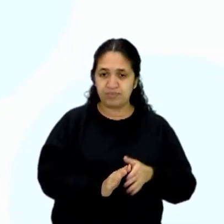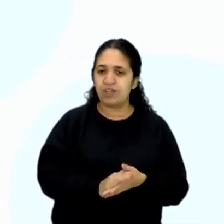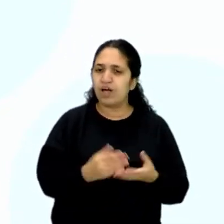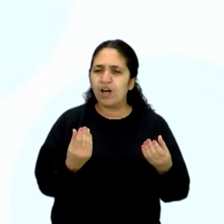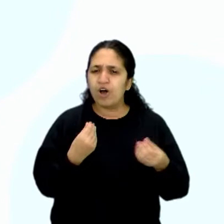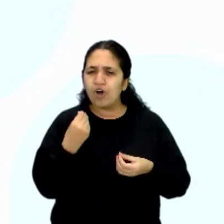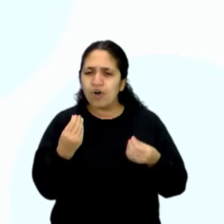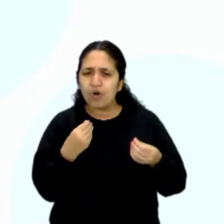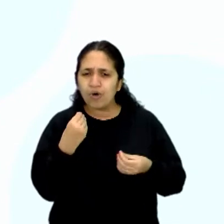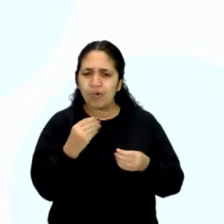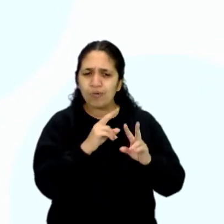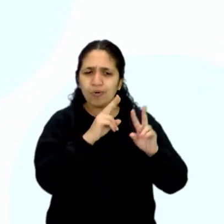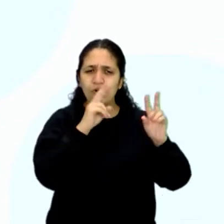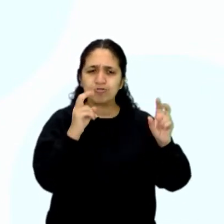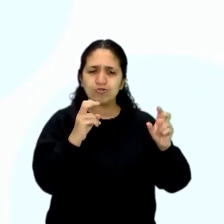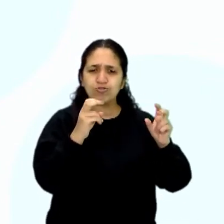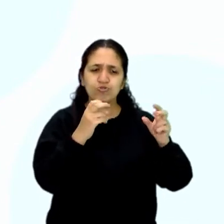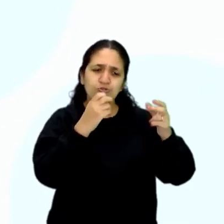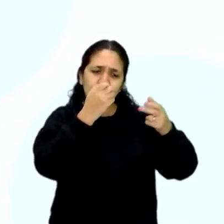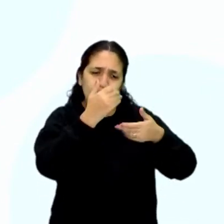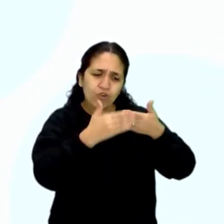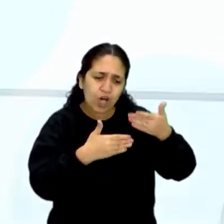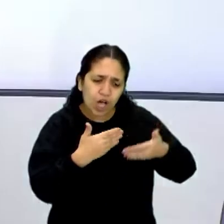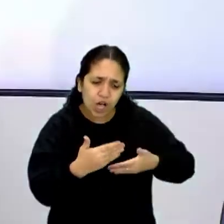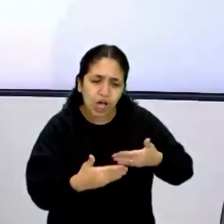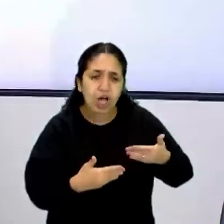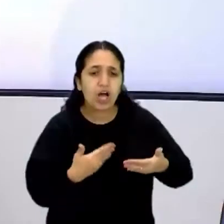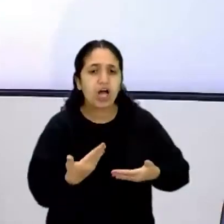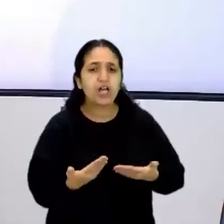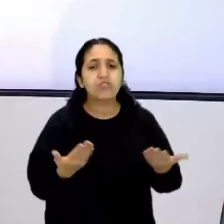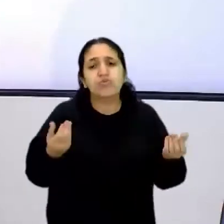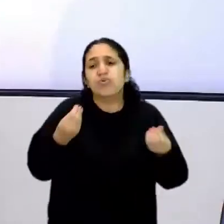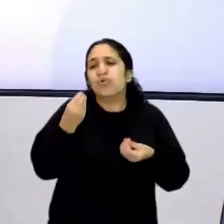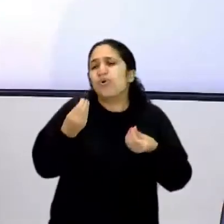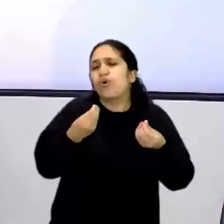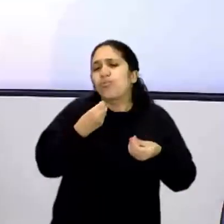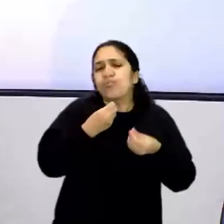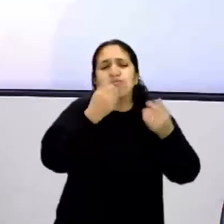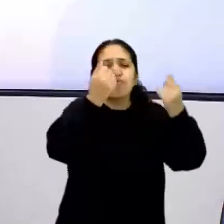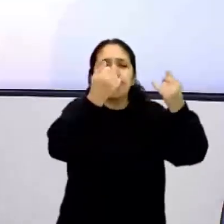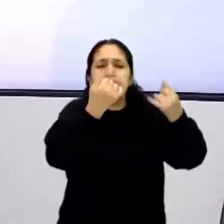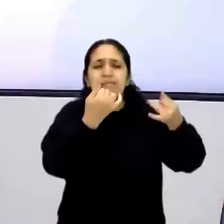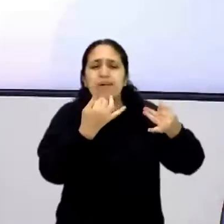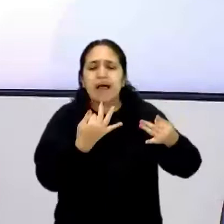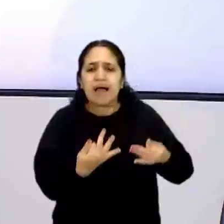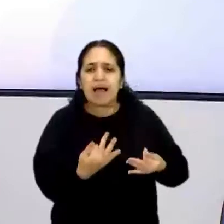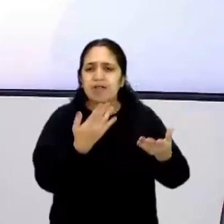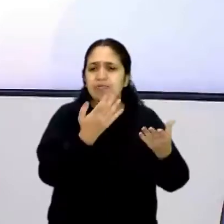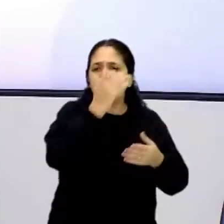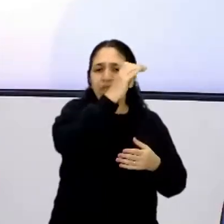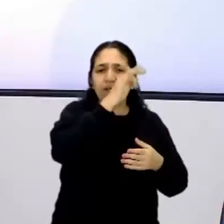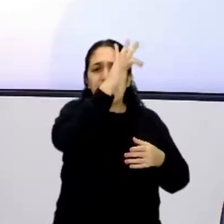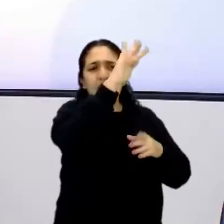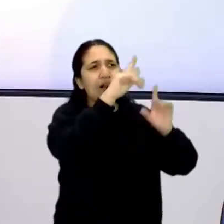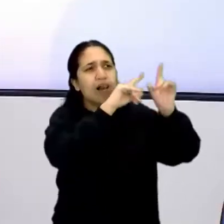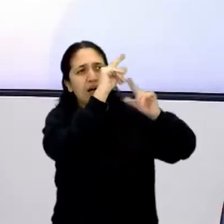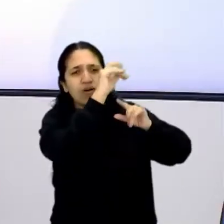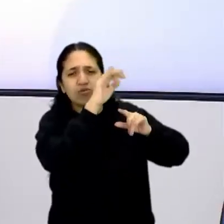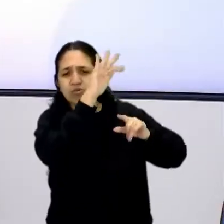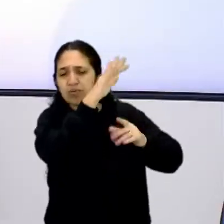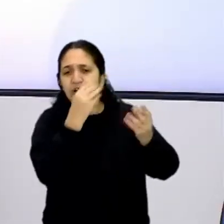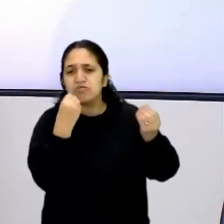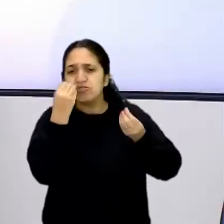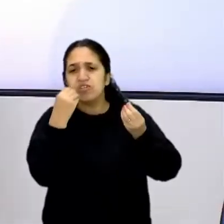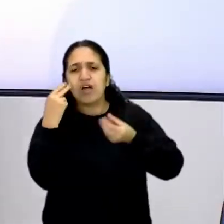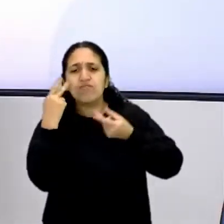assunto foi desenvolvido na reportagem? Ou seja, como é que foi sendo tratado esse assunto do espaço, da visitação, tá bom? Vamos lá,